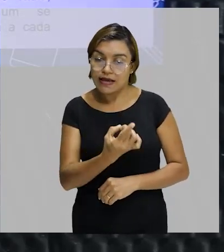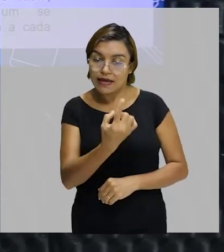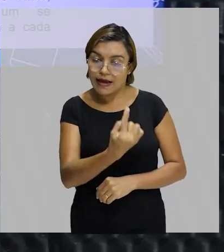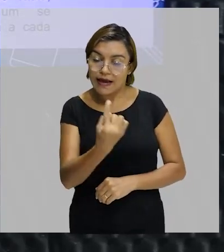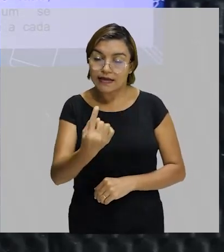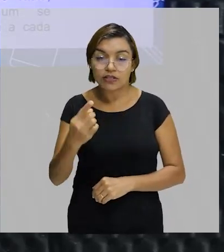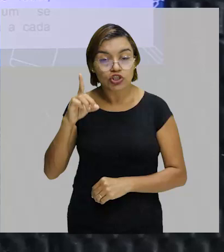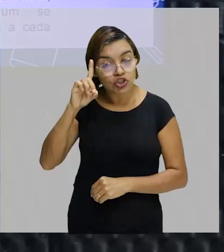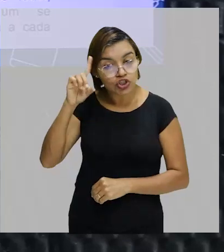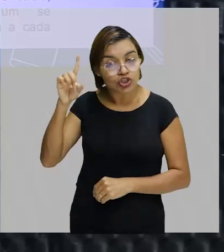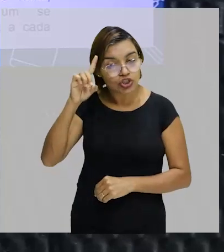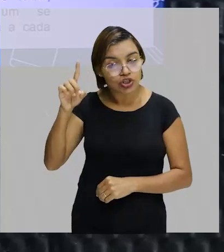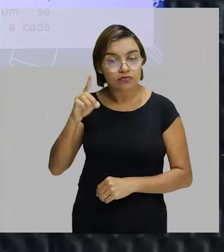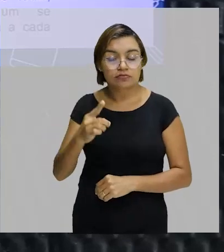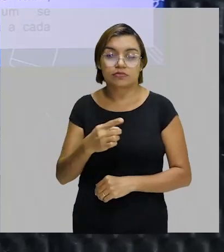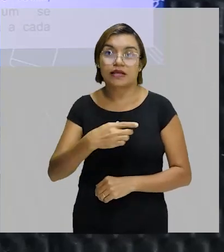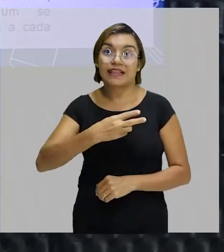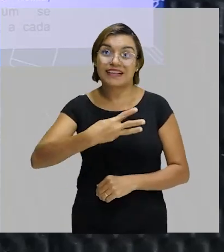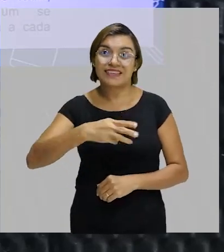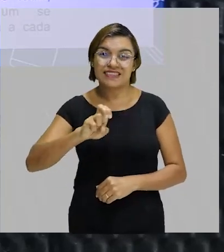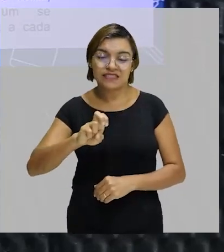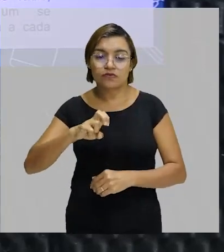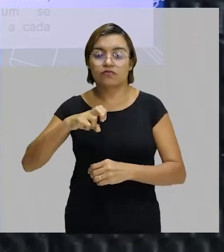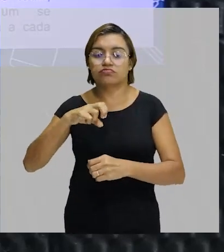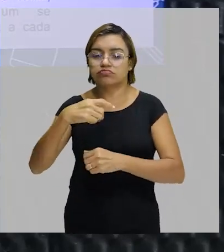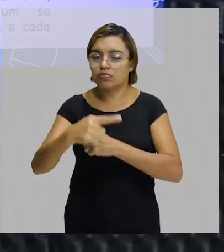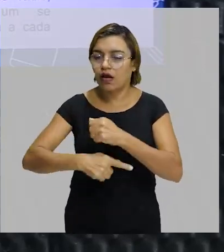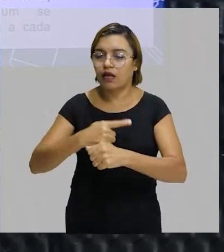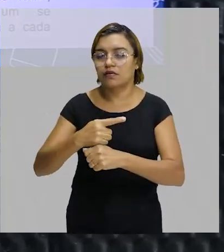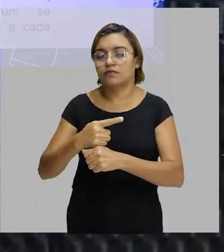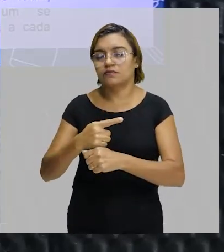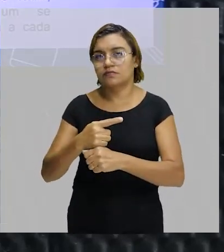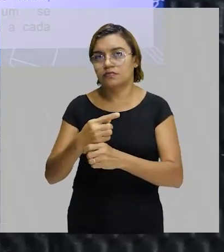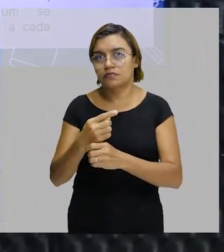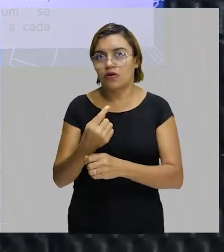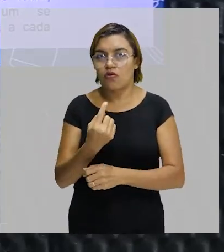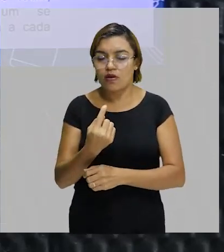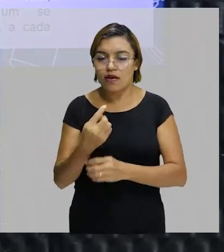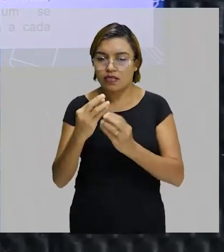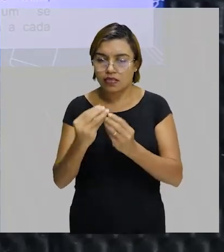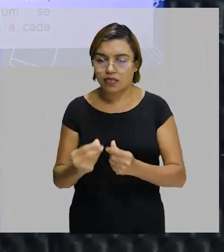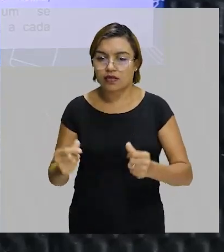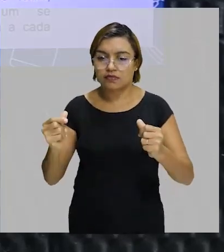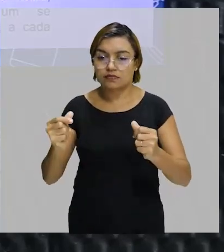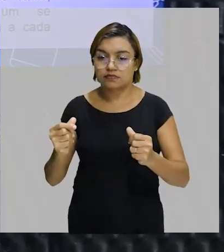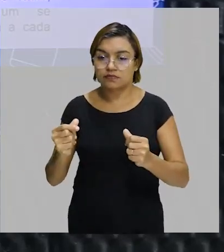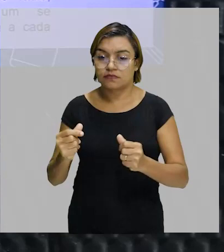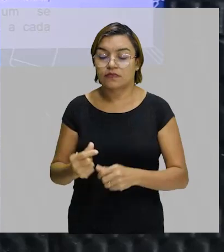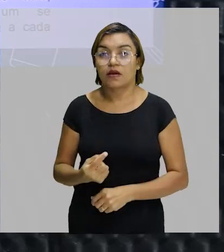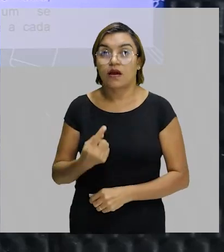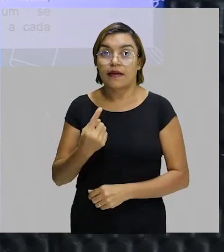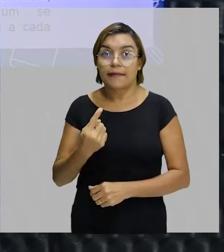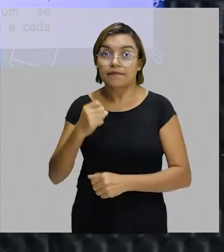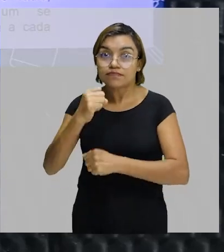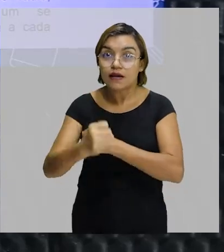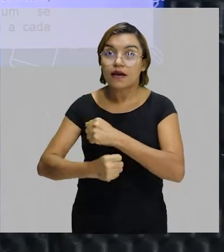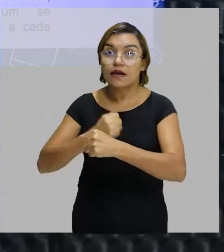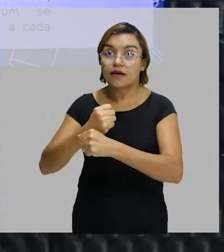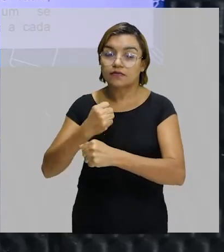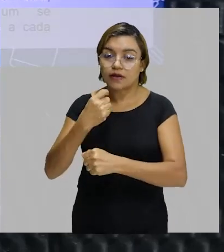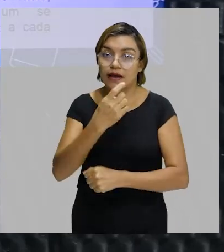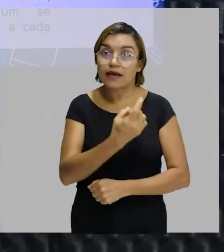essa desintegração. Para o raio 226, agora é a cada ano. A cada